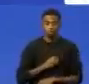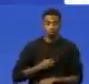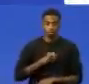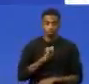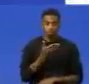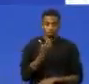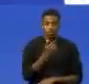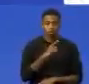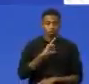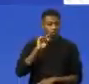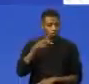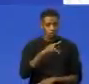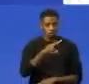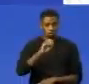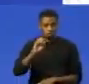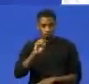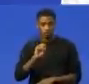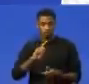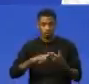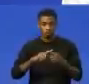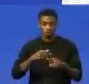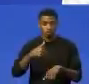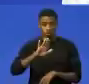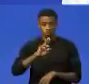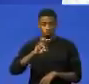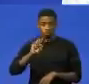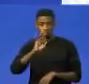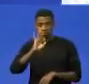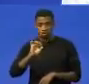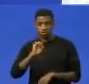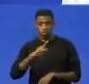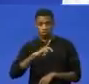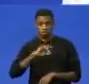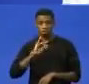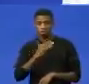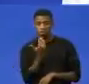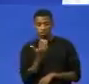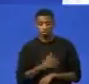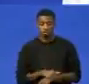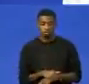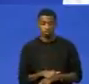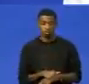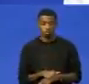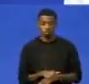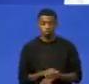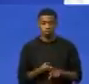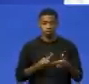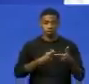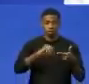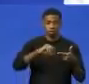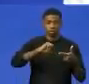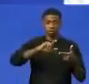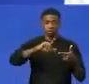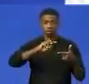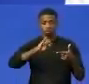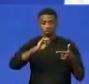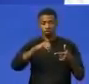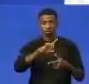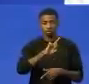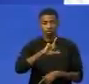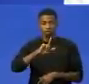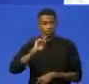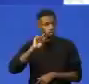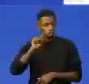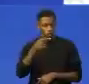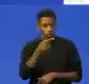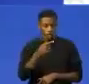ingerir 1.500, que nós achamos, mais de 50% de amostragem morrerão. Malation, DL 1.000